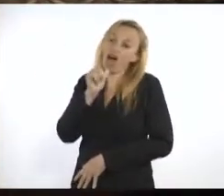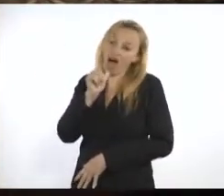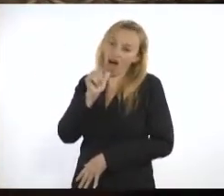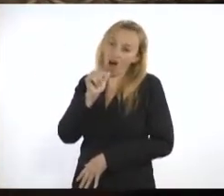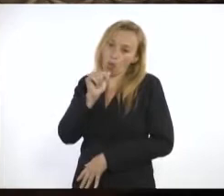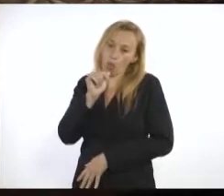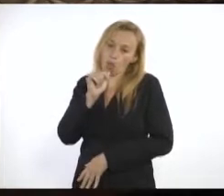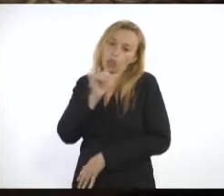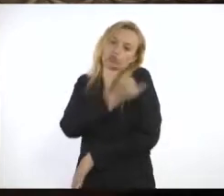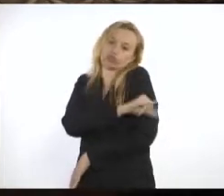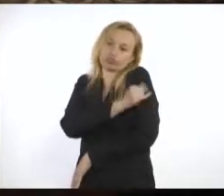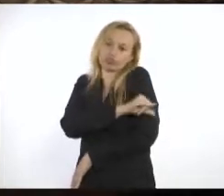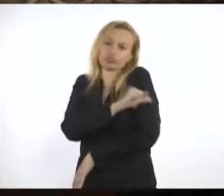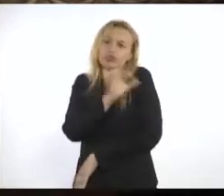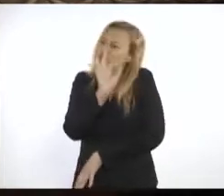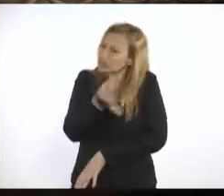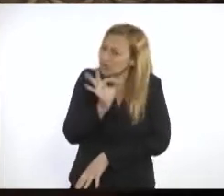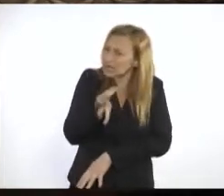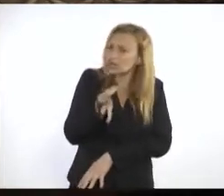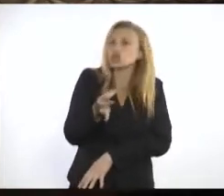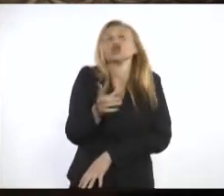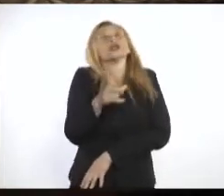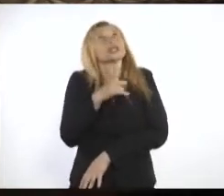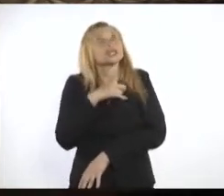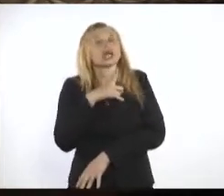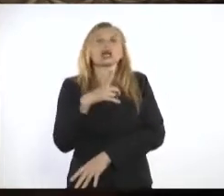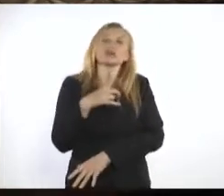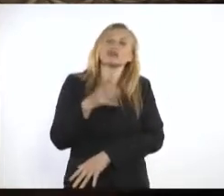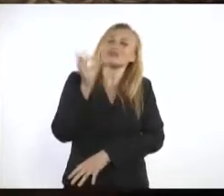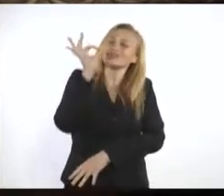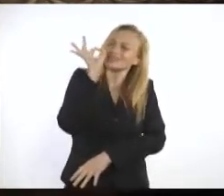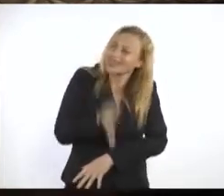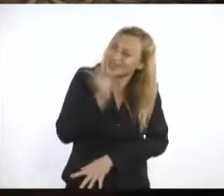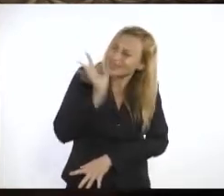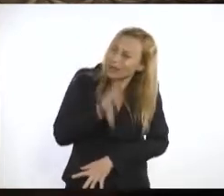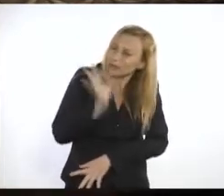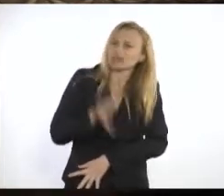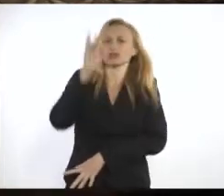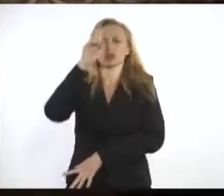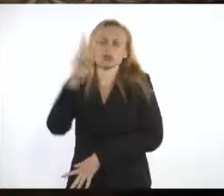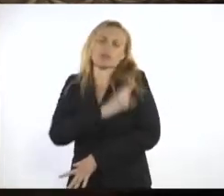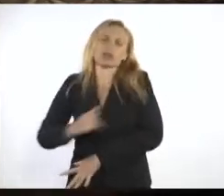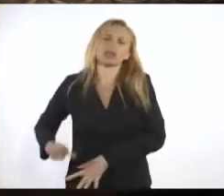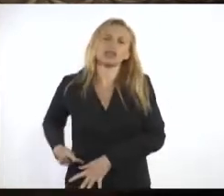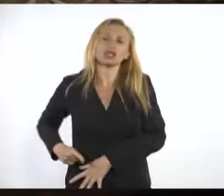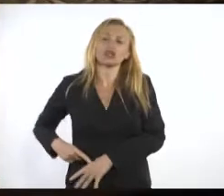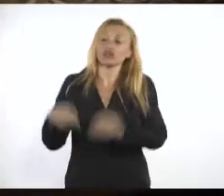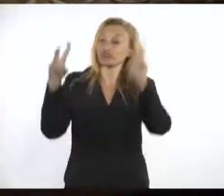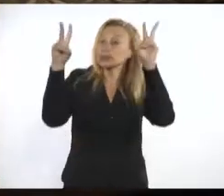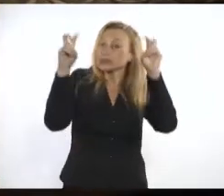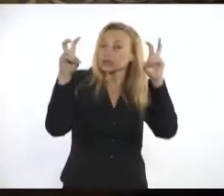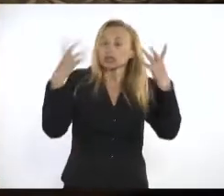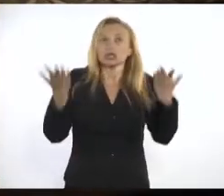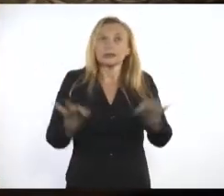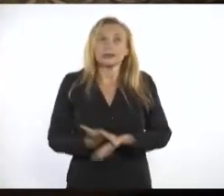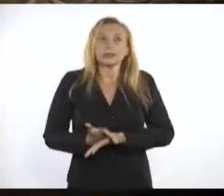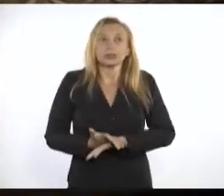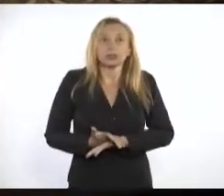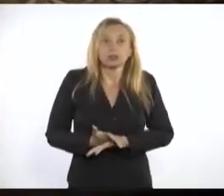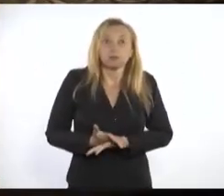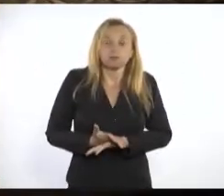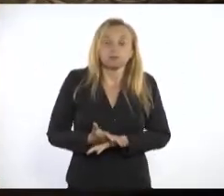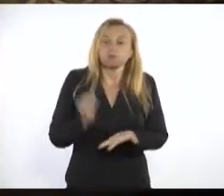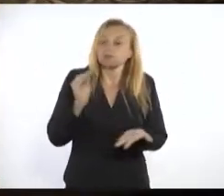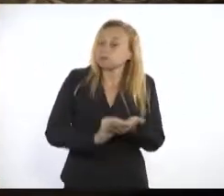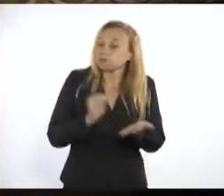Janeiro. É óbvio que nós temos claramente, senhor presidente, uma situação de negligência